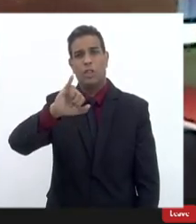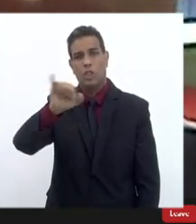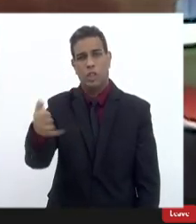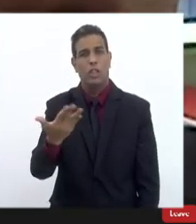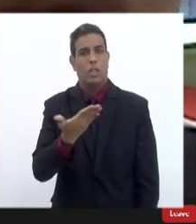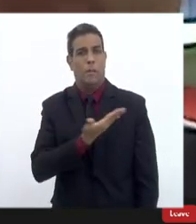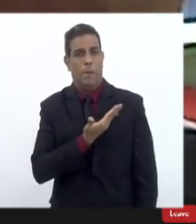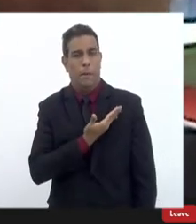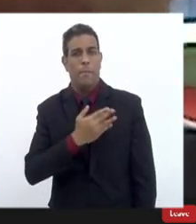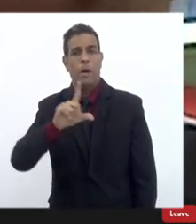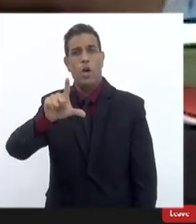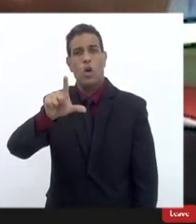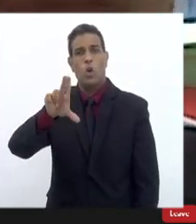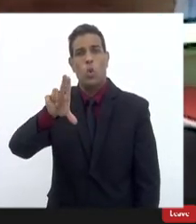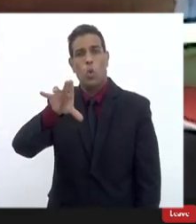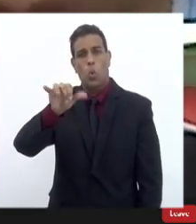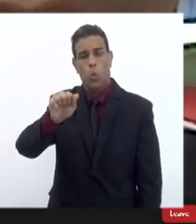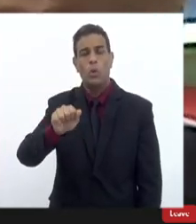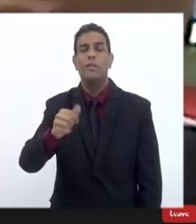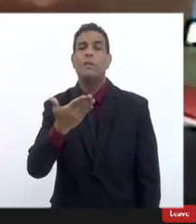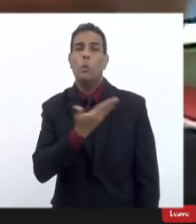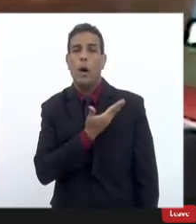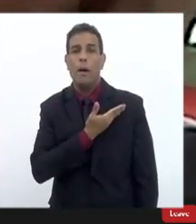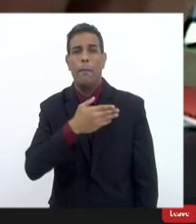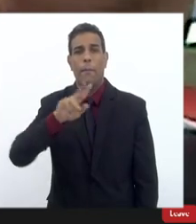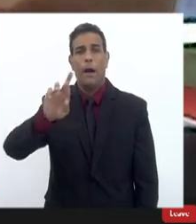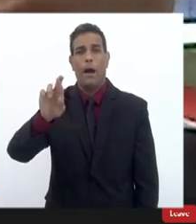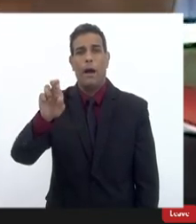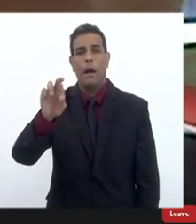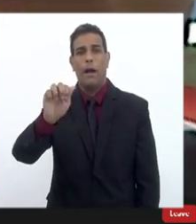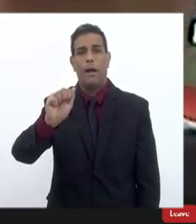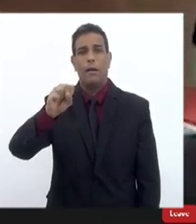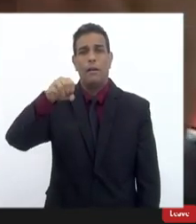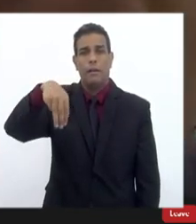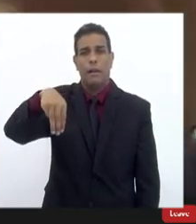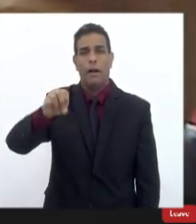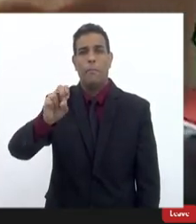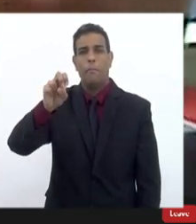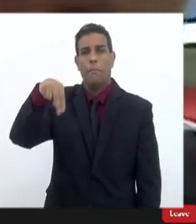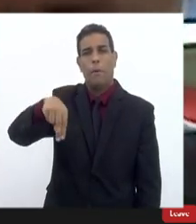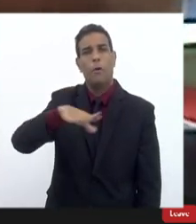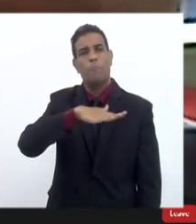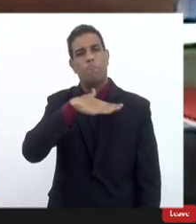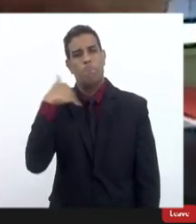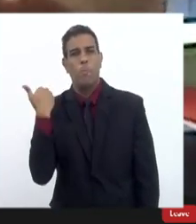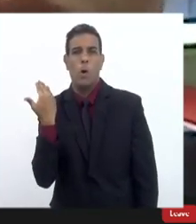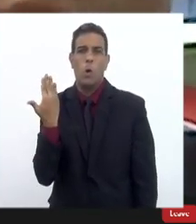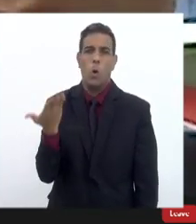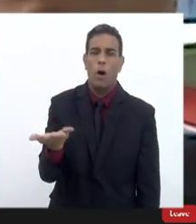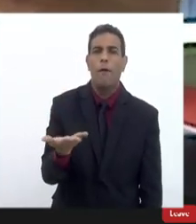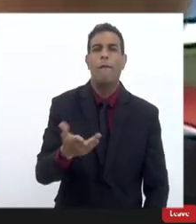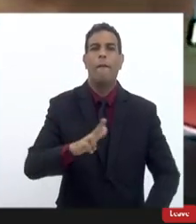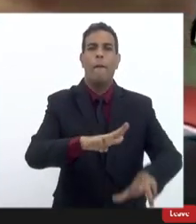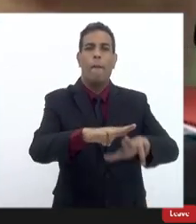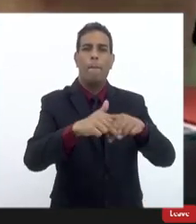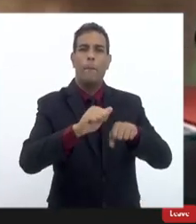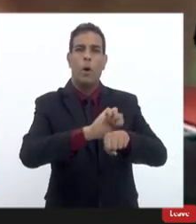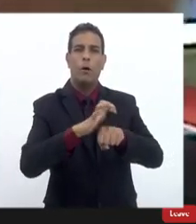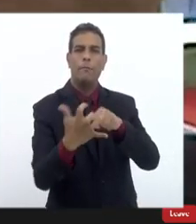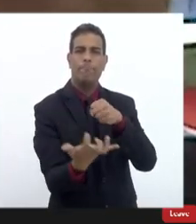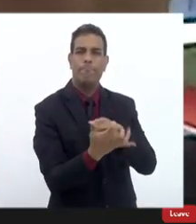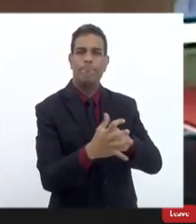Lúcia e o nosso companheiro Ramon, que faleceram recentemente fruto